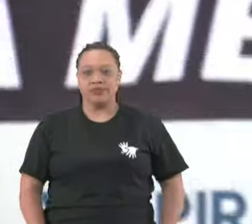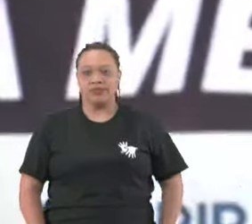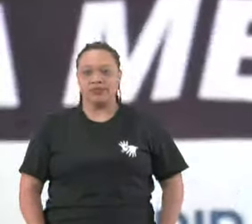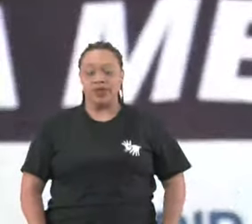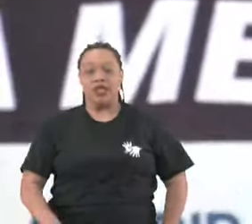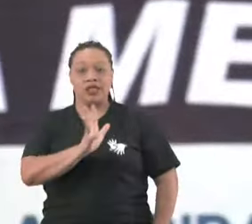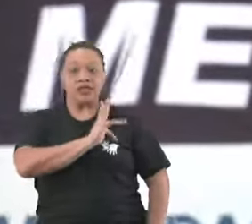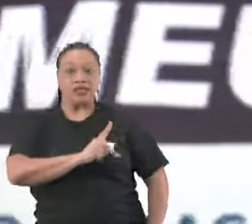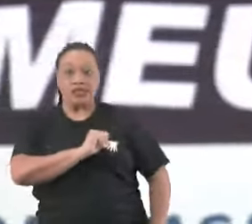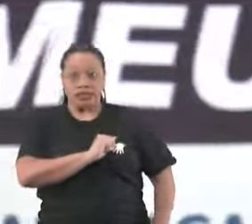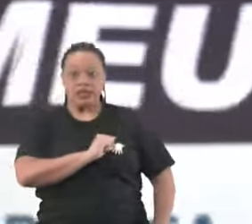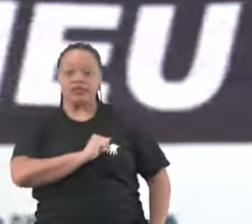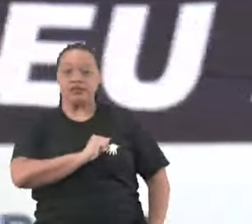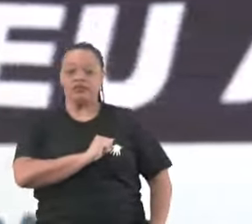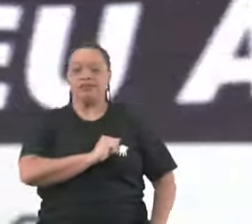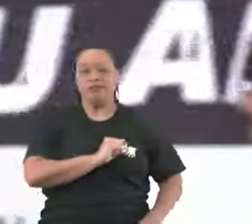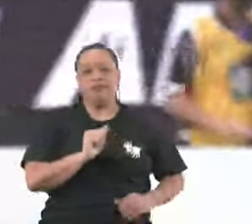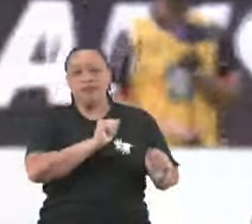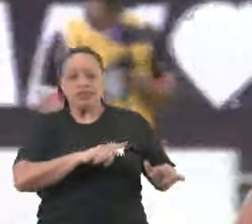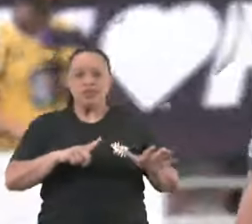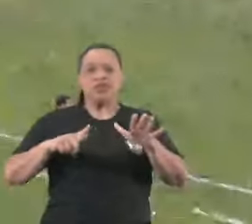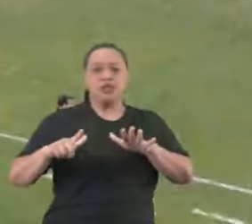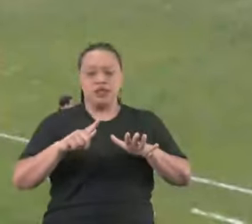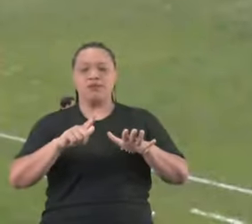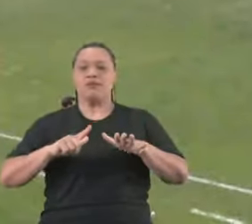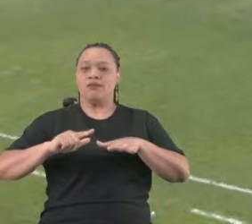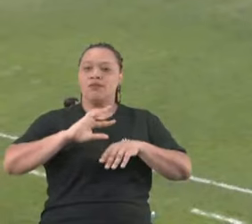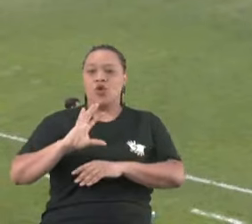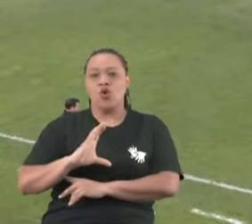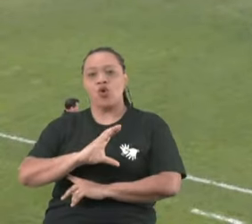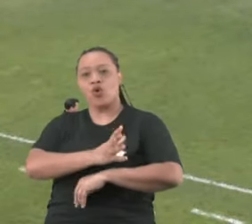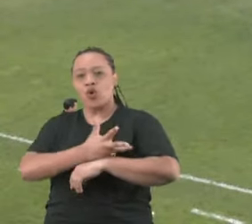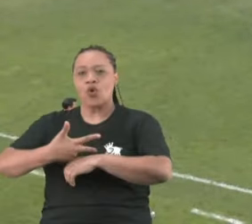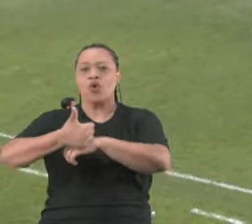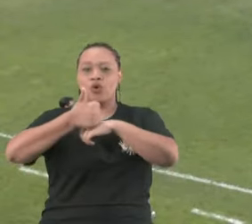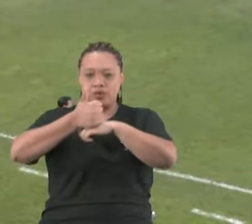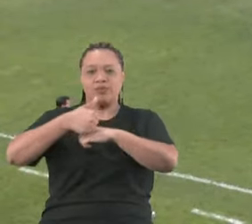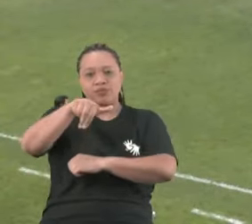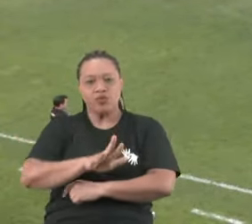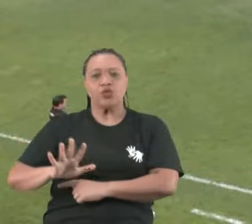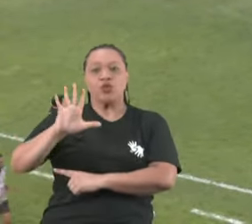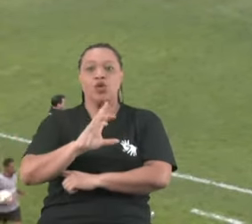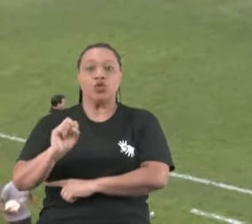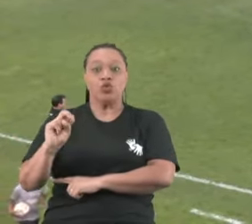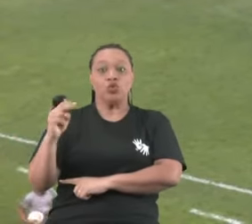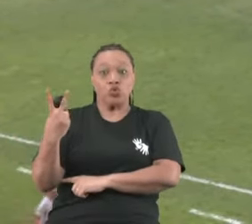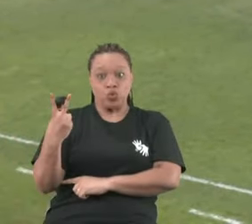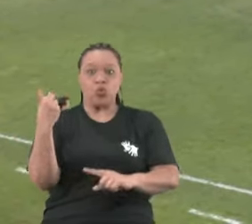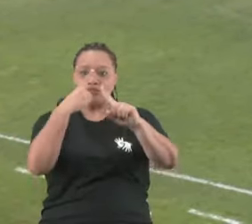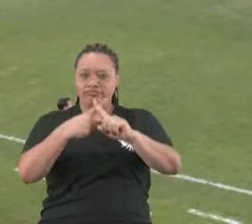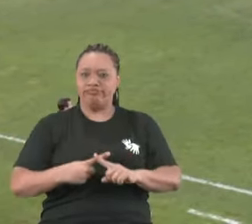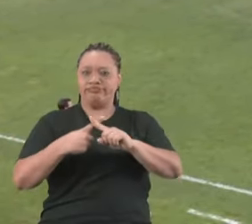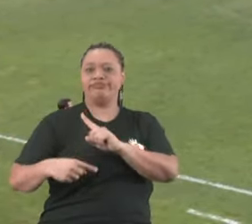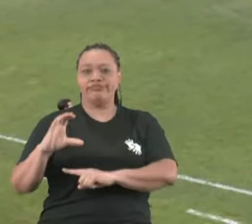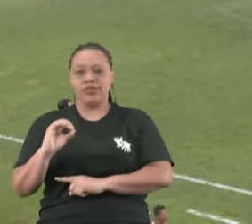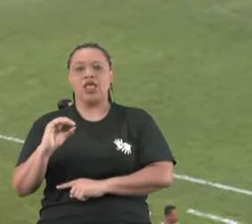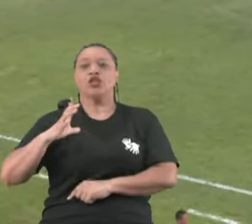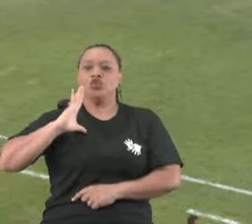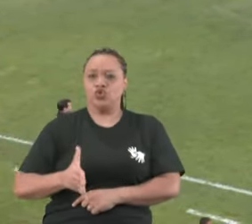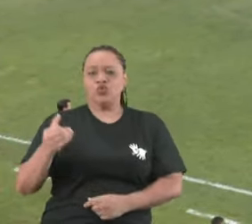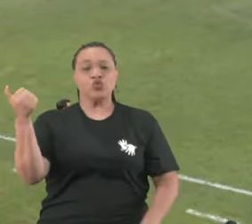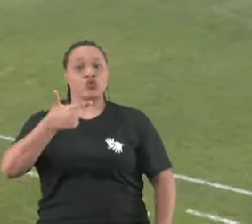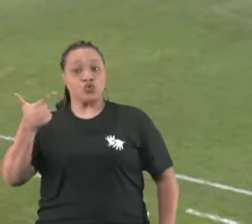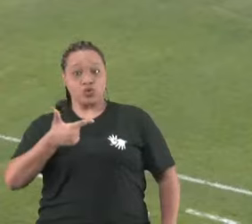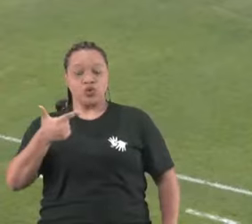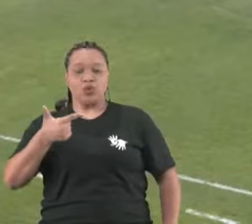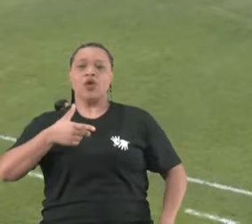CRB que no meio de semana pela Copa do Nordeste venceu Altos por 2-0, se classificou em segundo